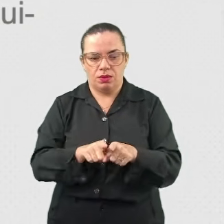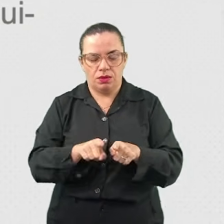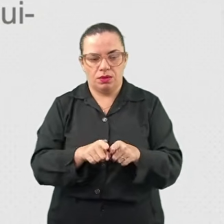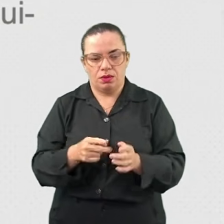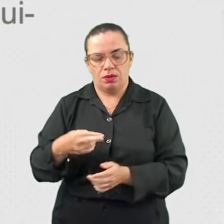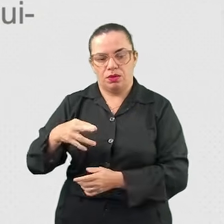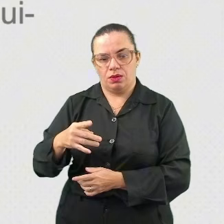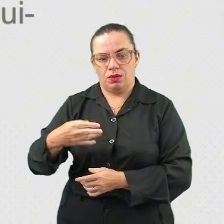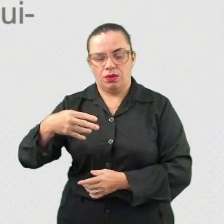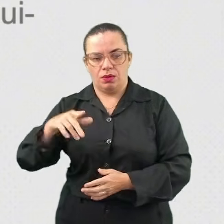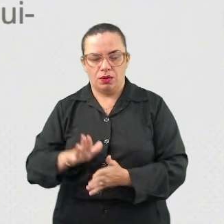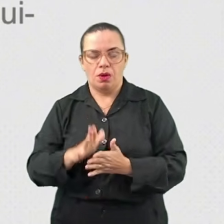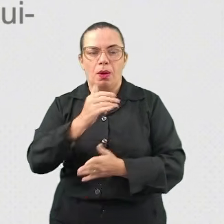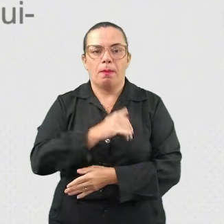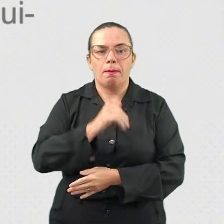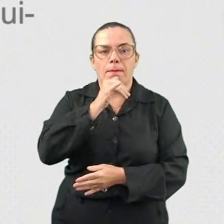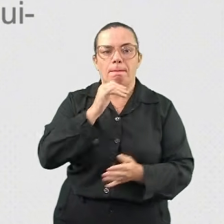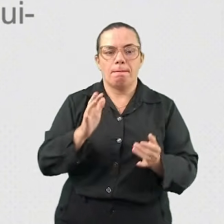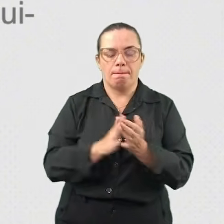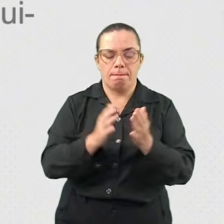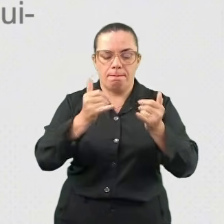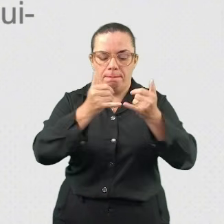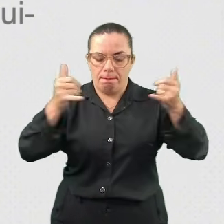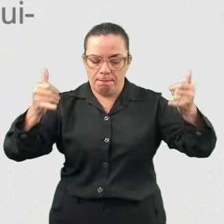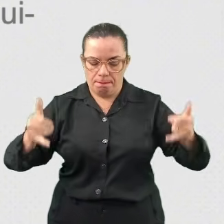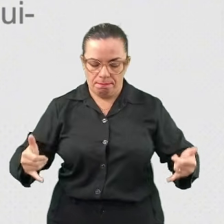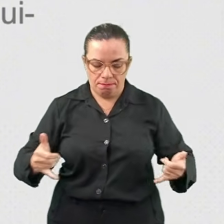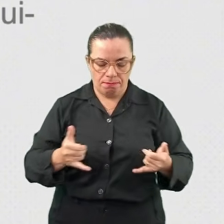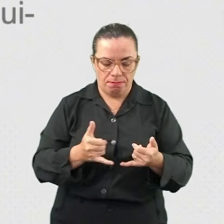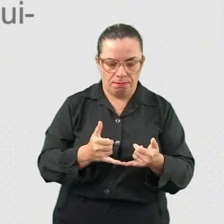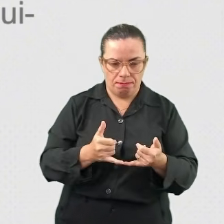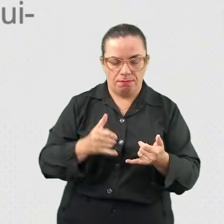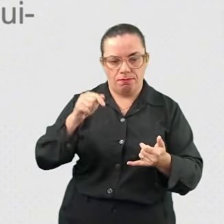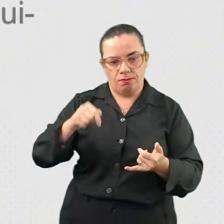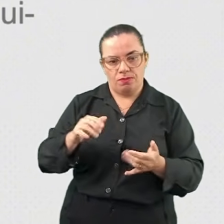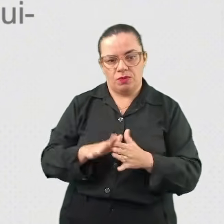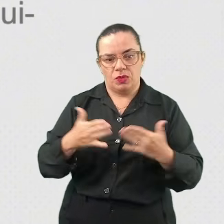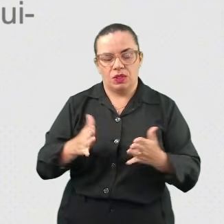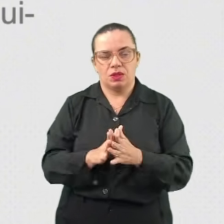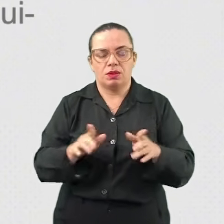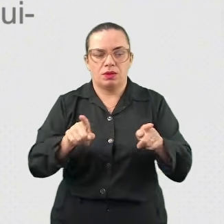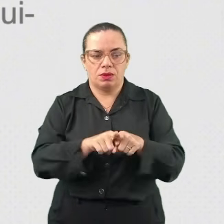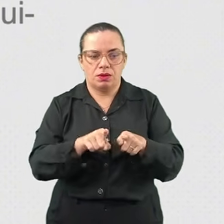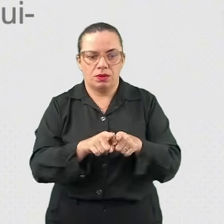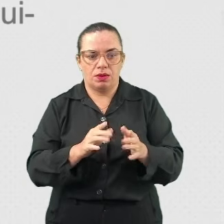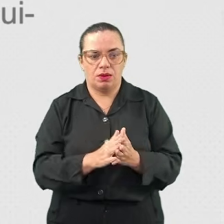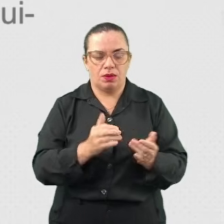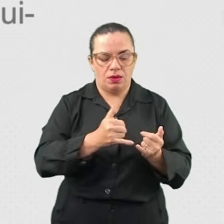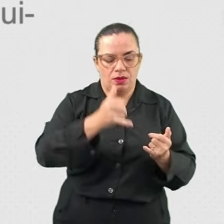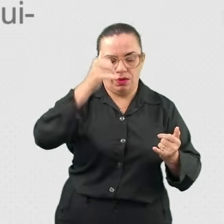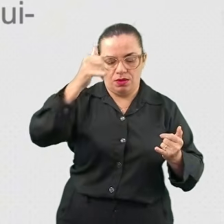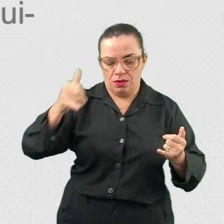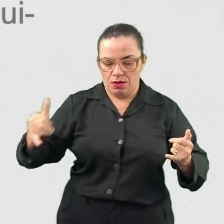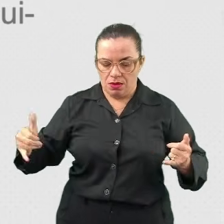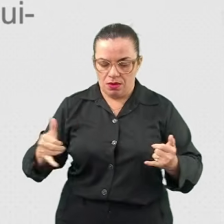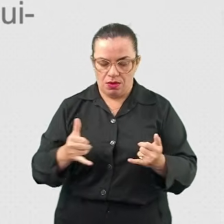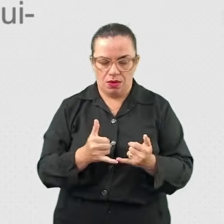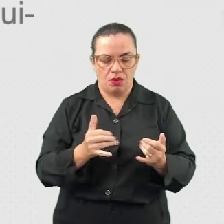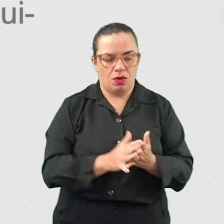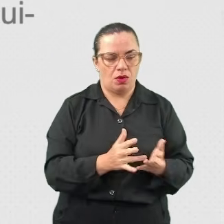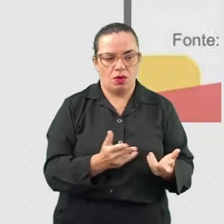Por exemplo, o quadrado é um polígono regular. O triângulo equilátero, ele é um polígono regular.